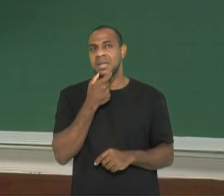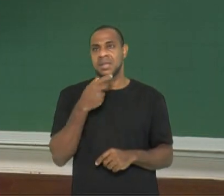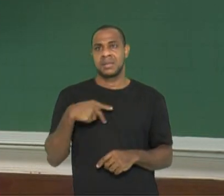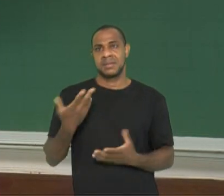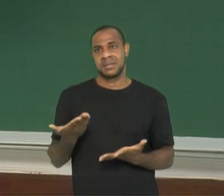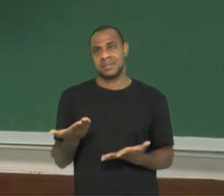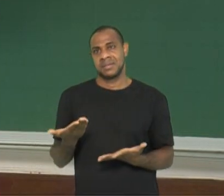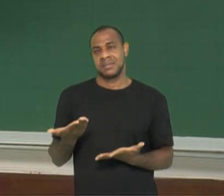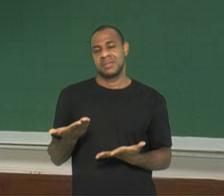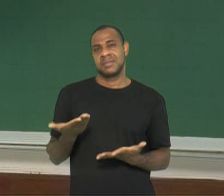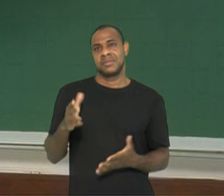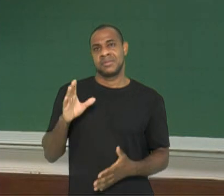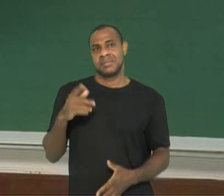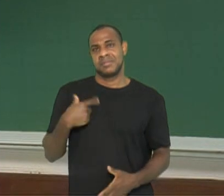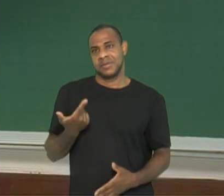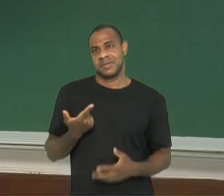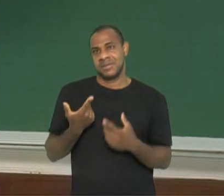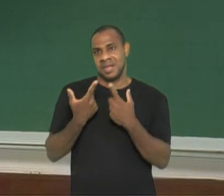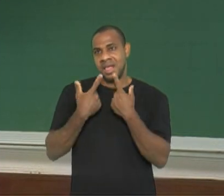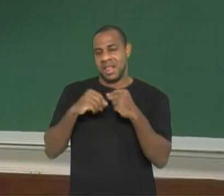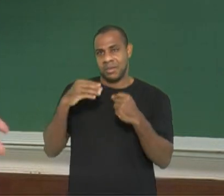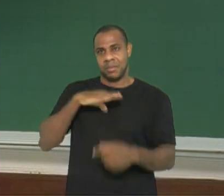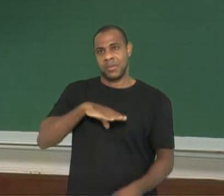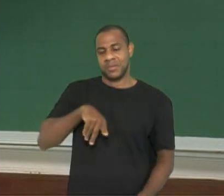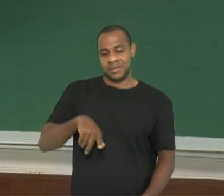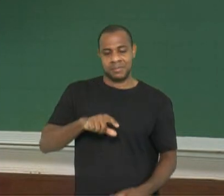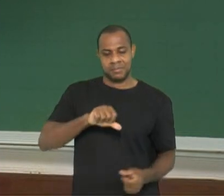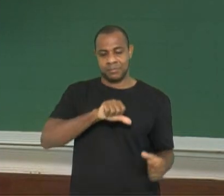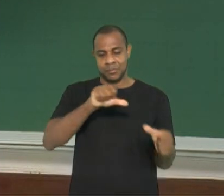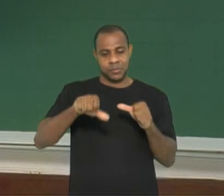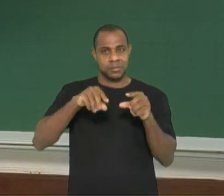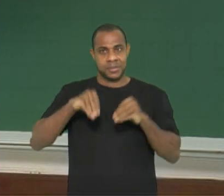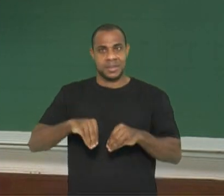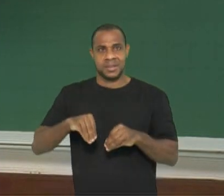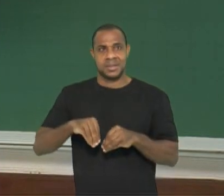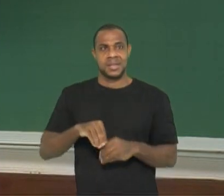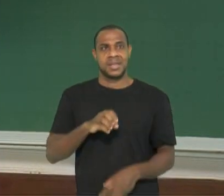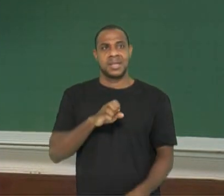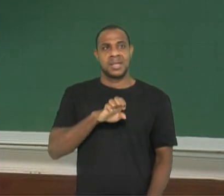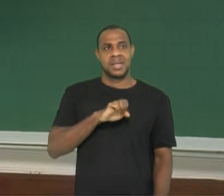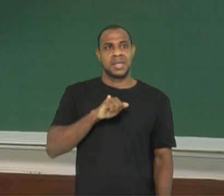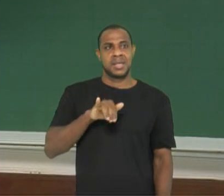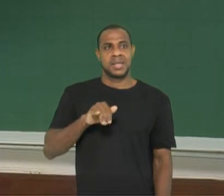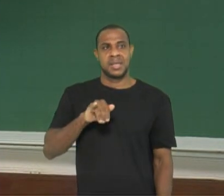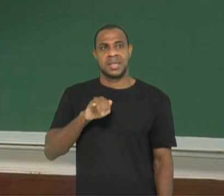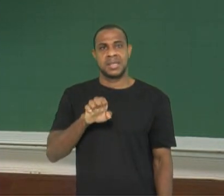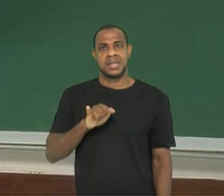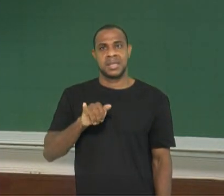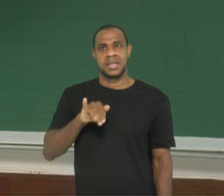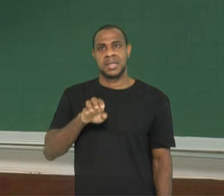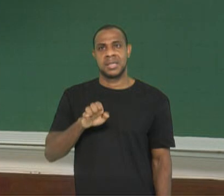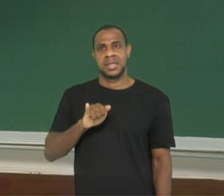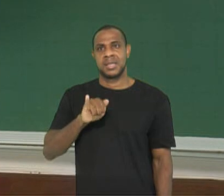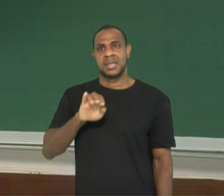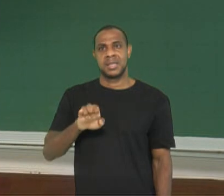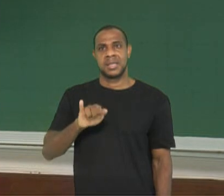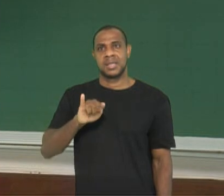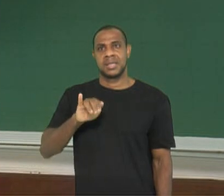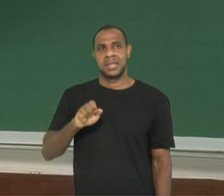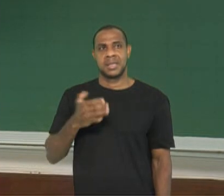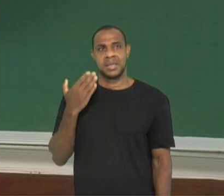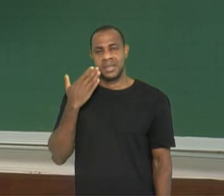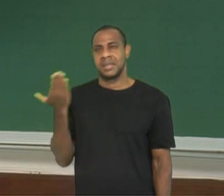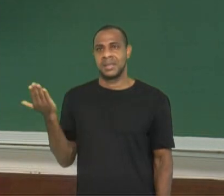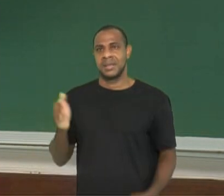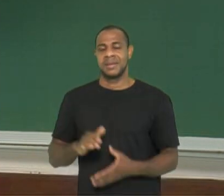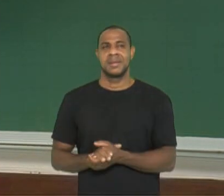brother. Brother não é da nossa língua. Brother é o quê? Inglês. Se fala assim, pô, me passa essa cuia. Cuia não é nosso. Cuia é uma